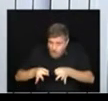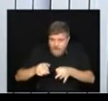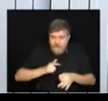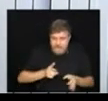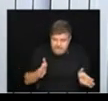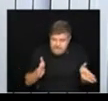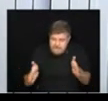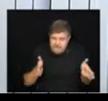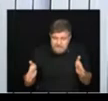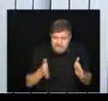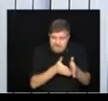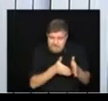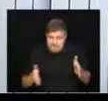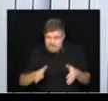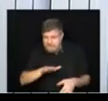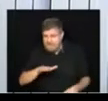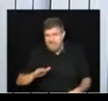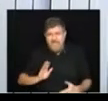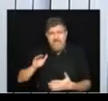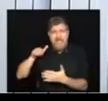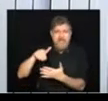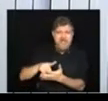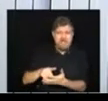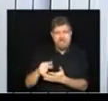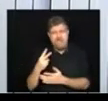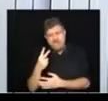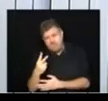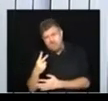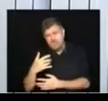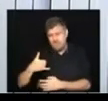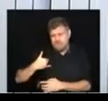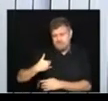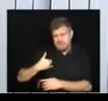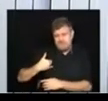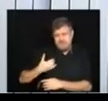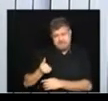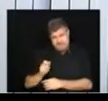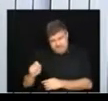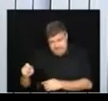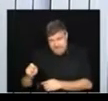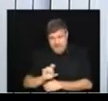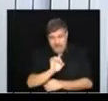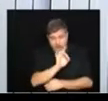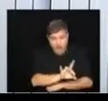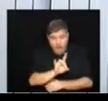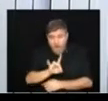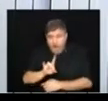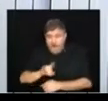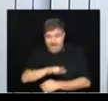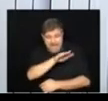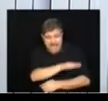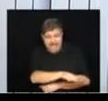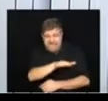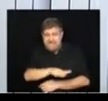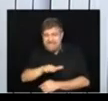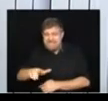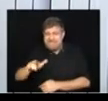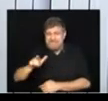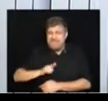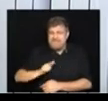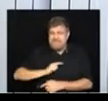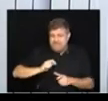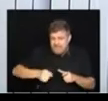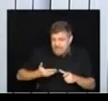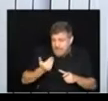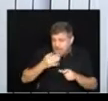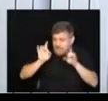primeiros mil dias, que vai mais ou menos até 2 anos e meio? Ou cada criança tem uma necessidade, um peso, uma altura, e